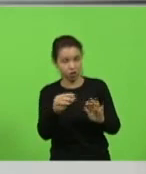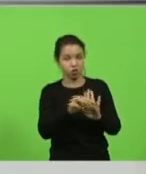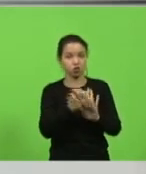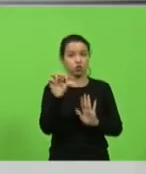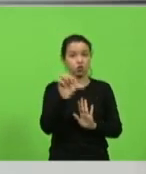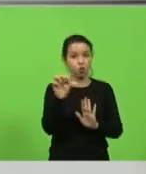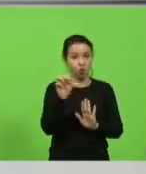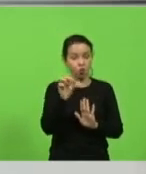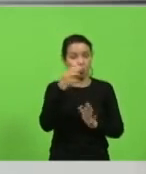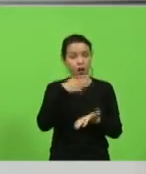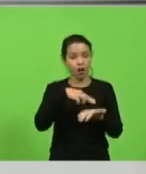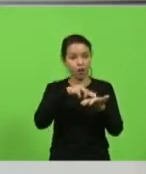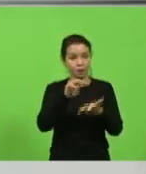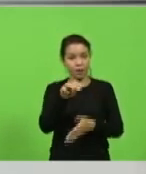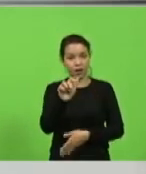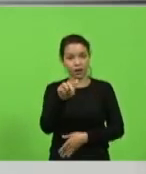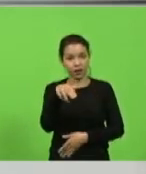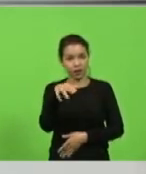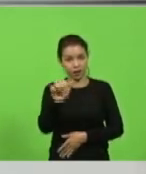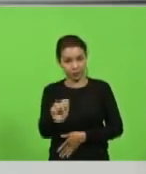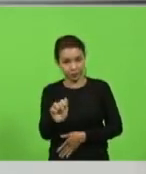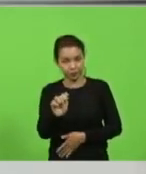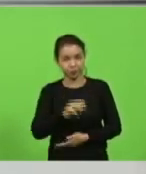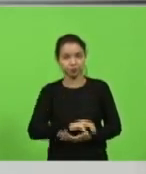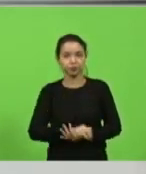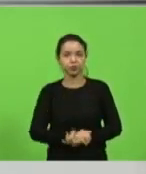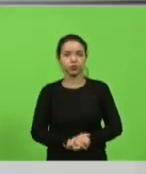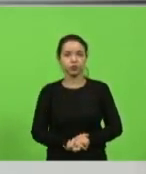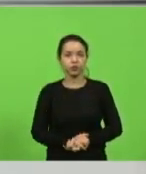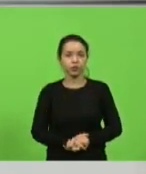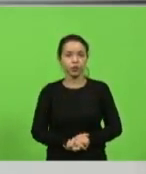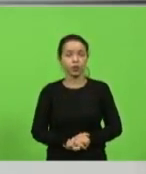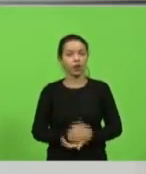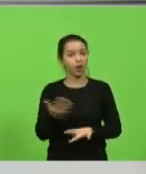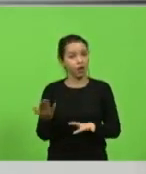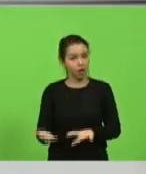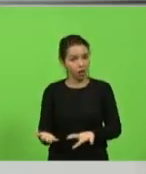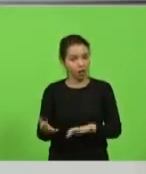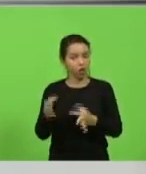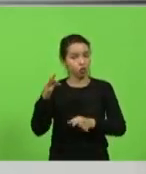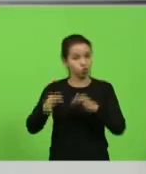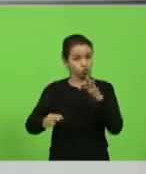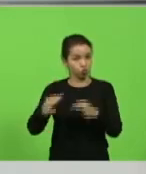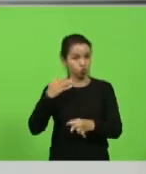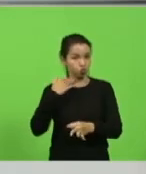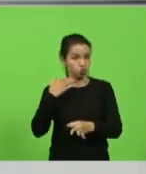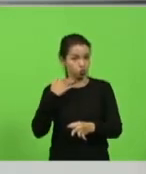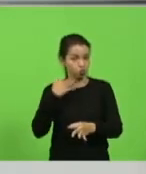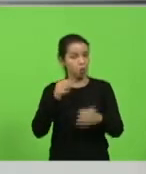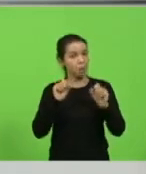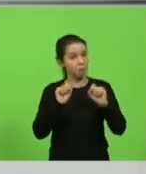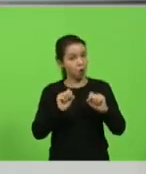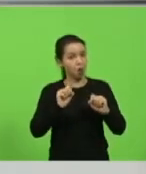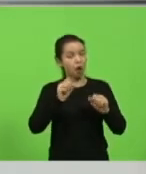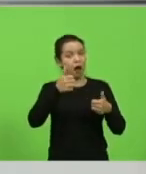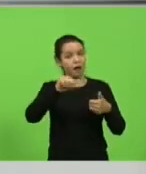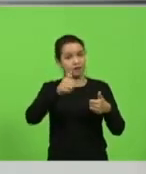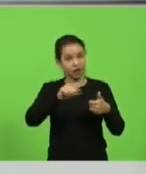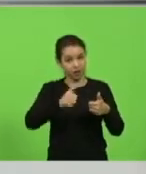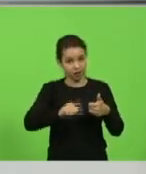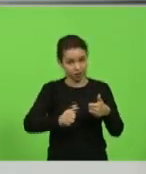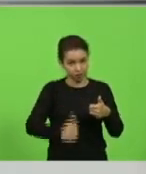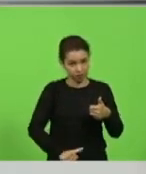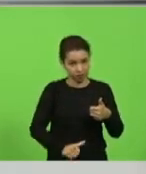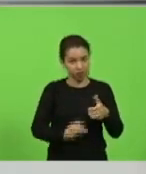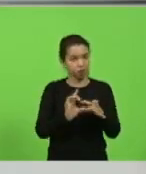Carta Magna, pela qual o magistrado avalia livremente os elementos probatórios